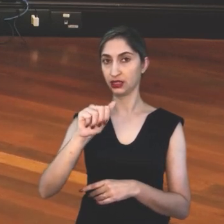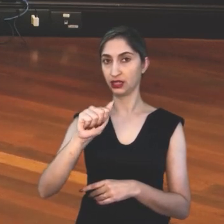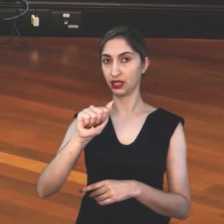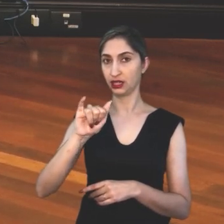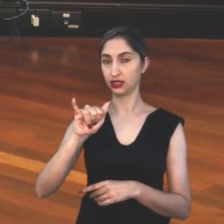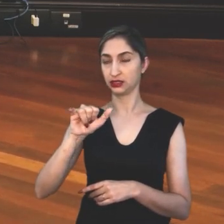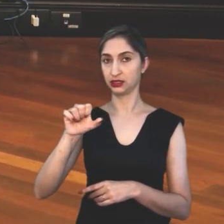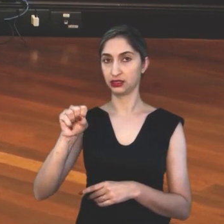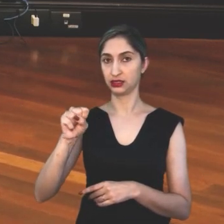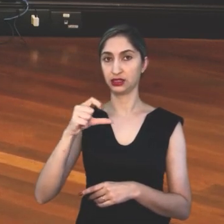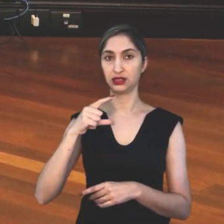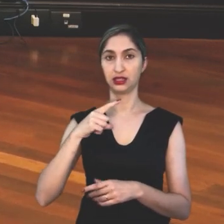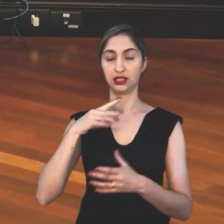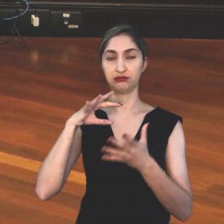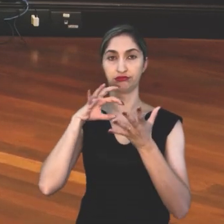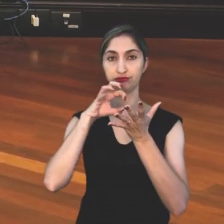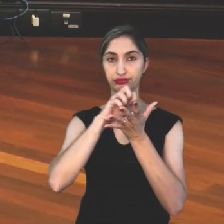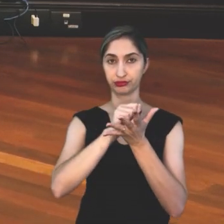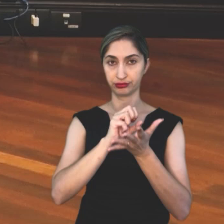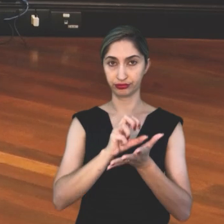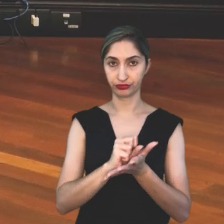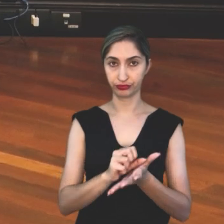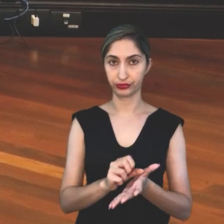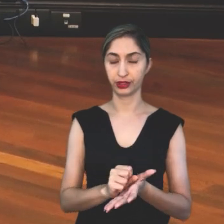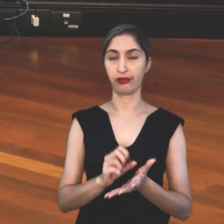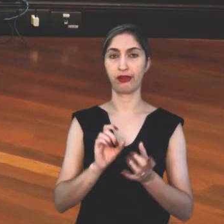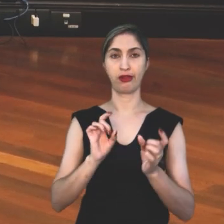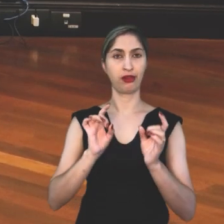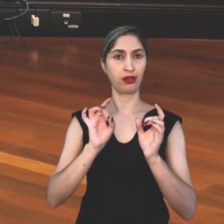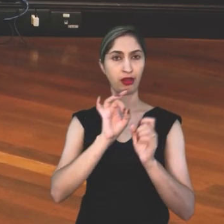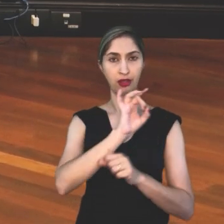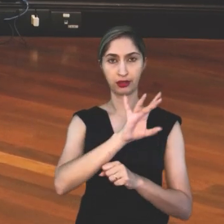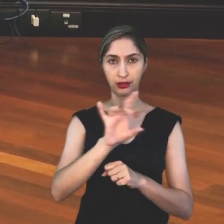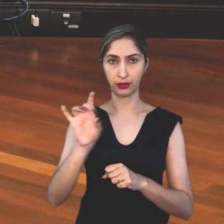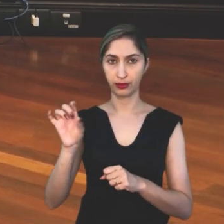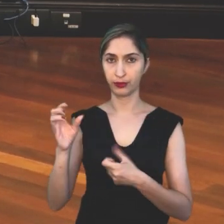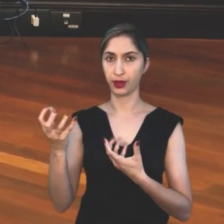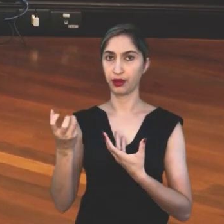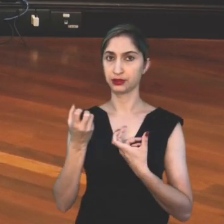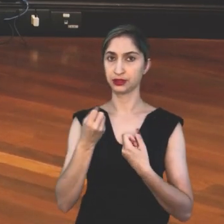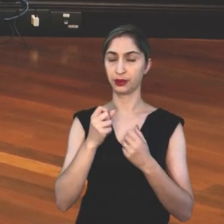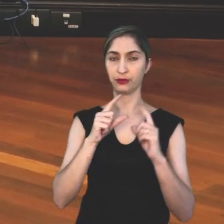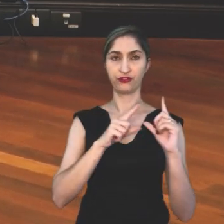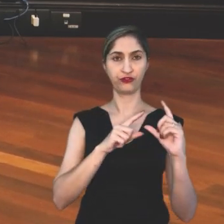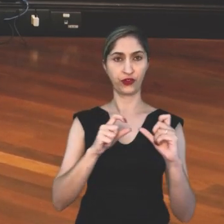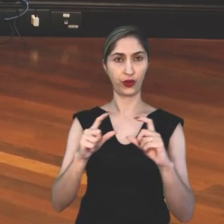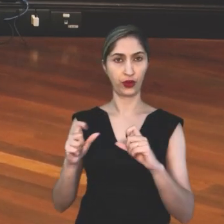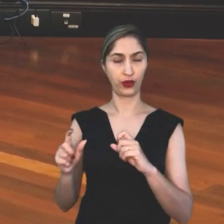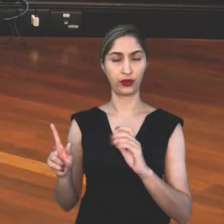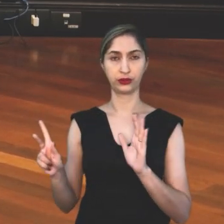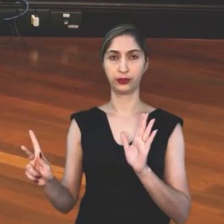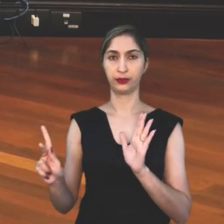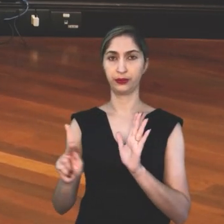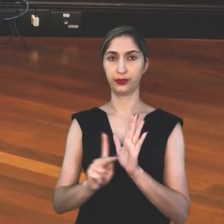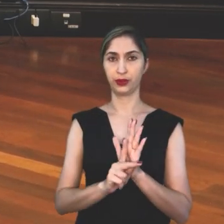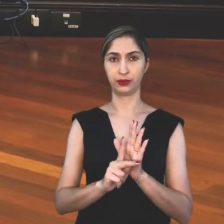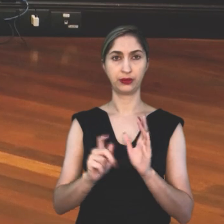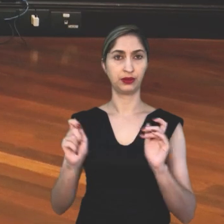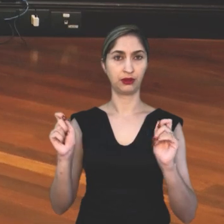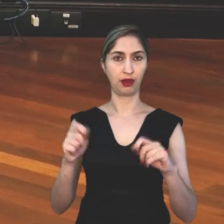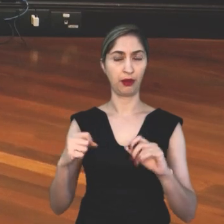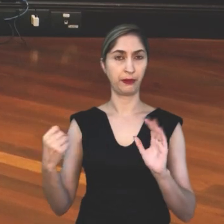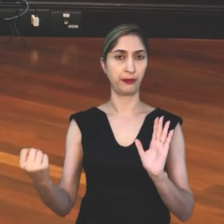traz, eles são um registro, aqui tem registro de cada EMEI, então cada EMEI vai receber um postal com fotos, né,